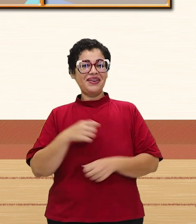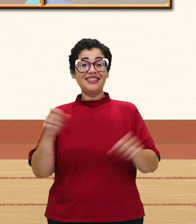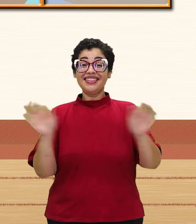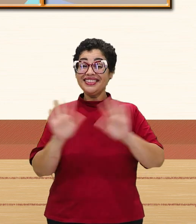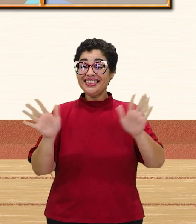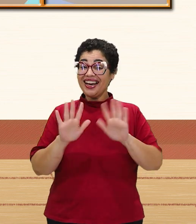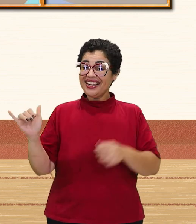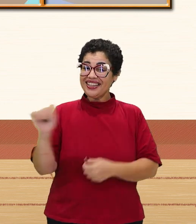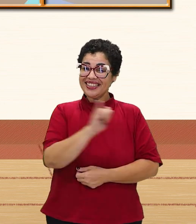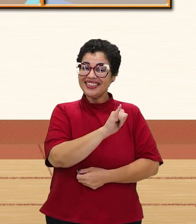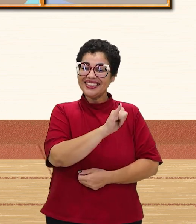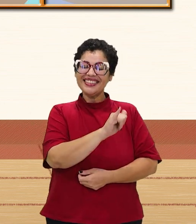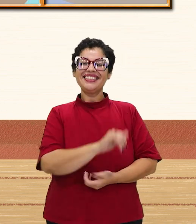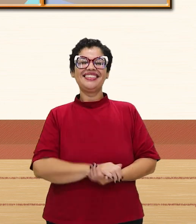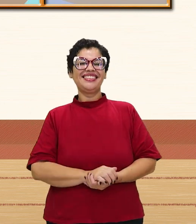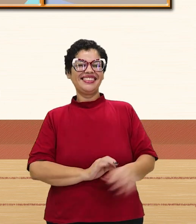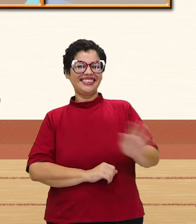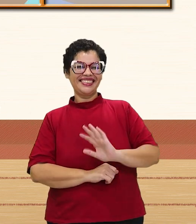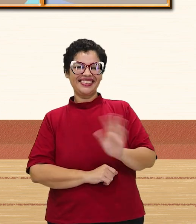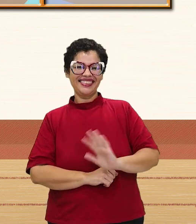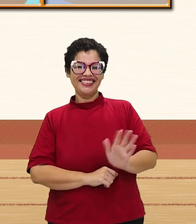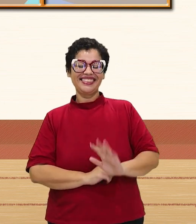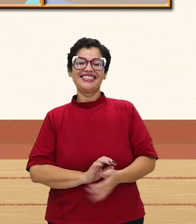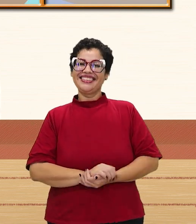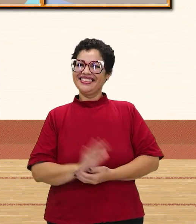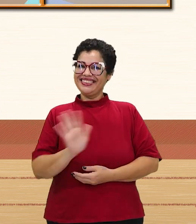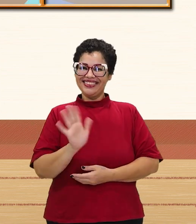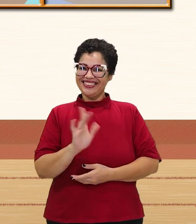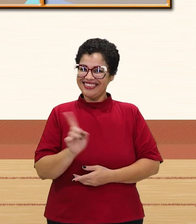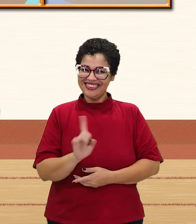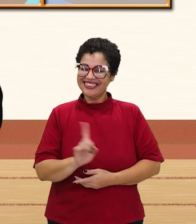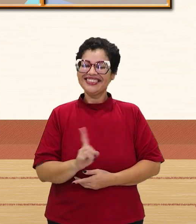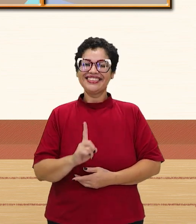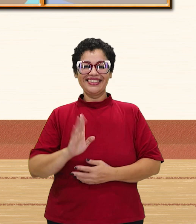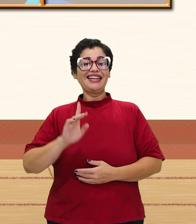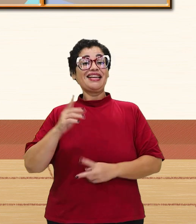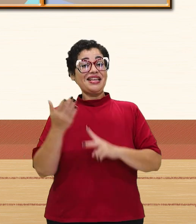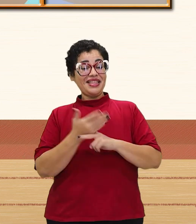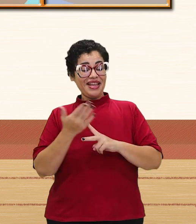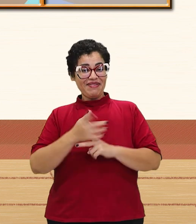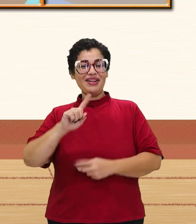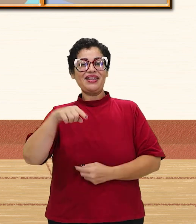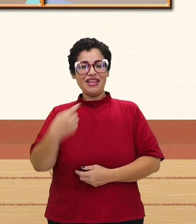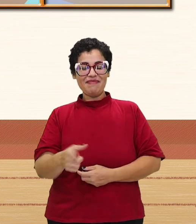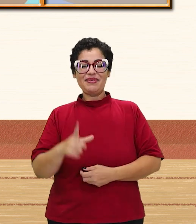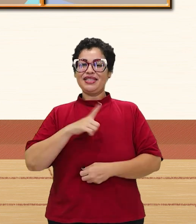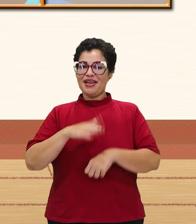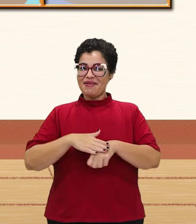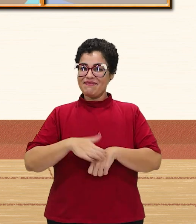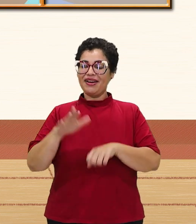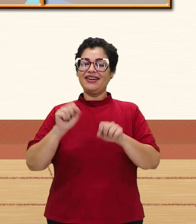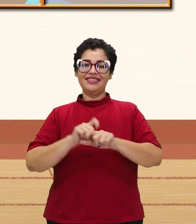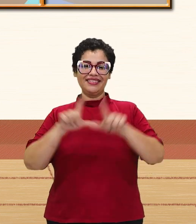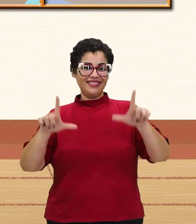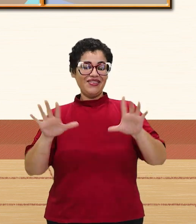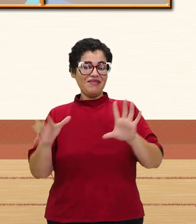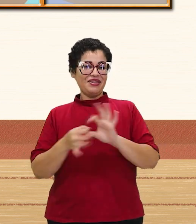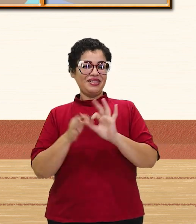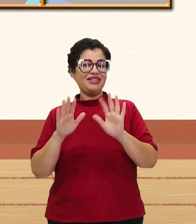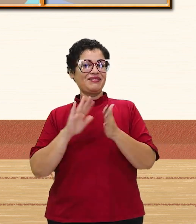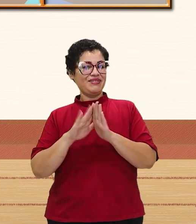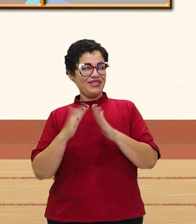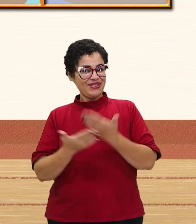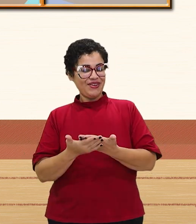Ó, e tchau, avião! Tchau! Tchau nada! Depois do intervalo, tem mais